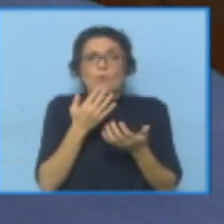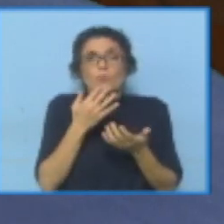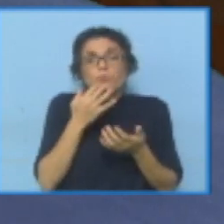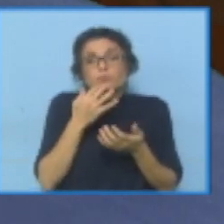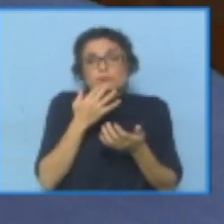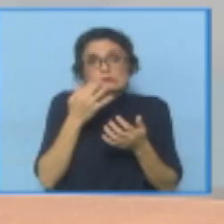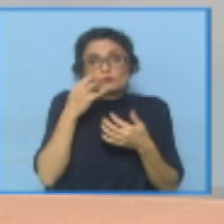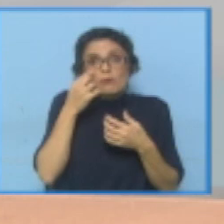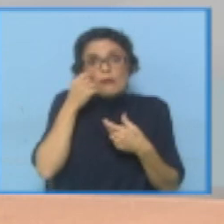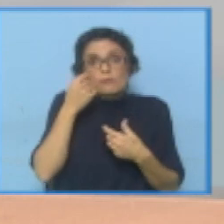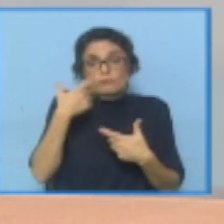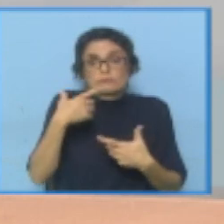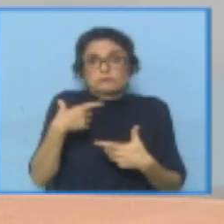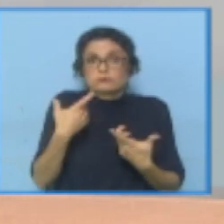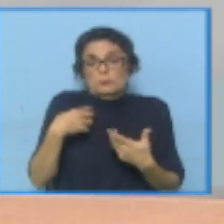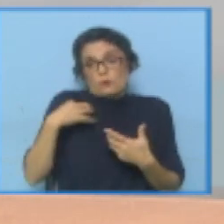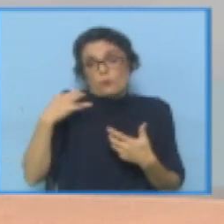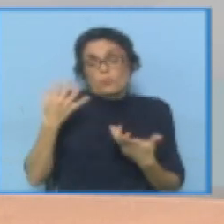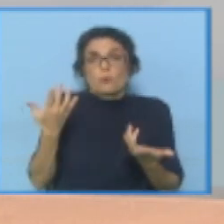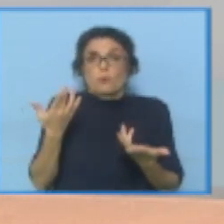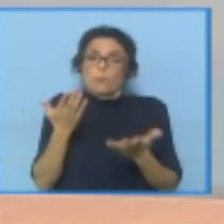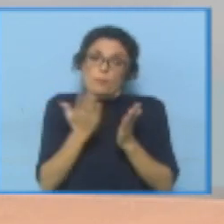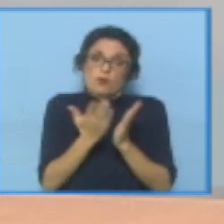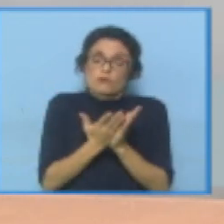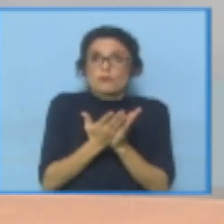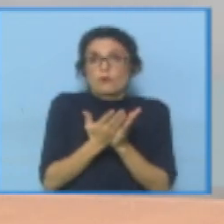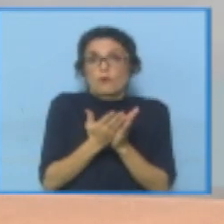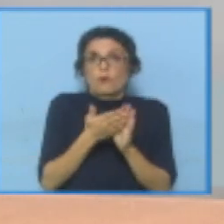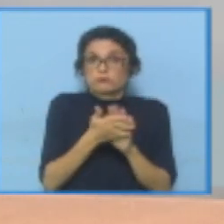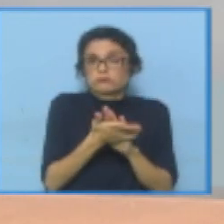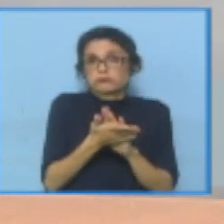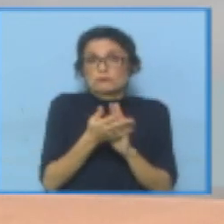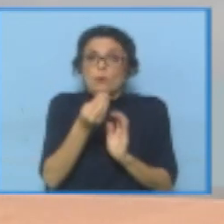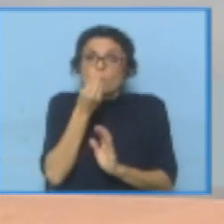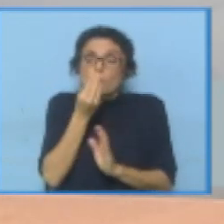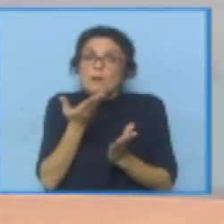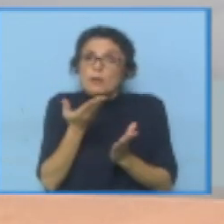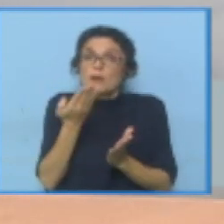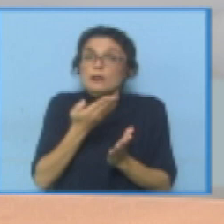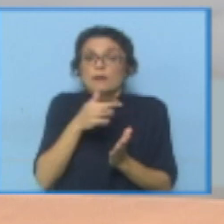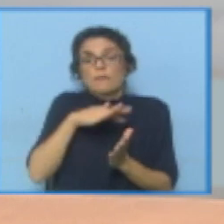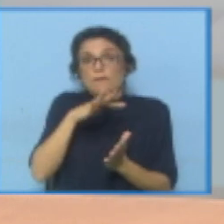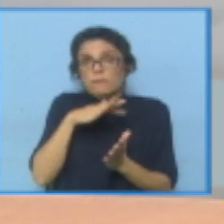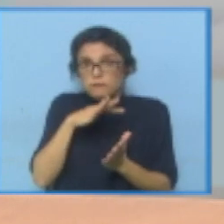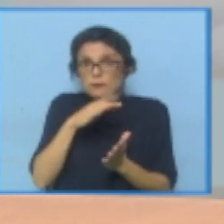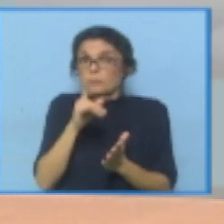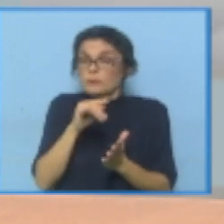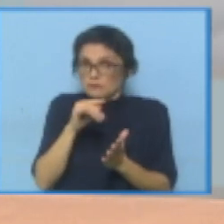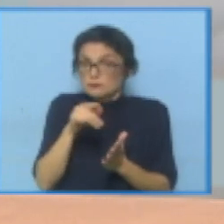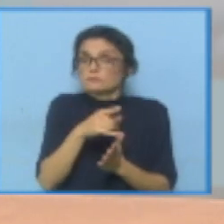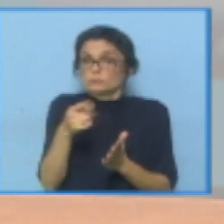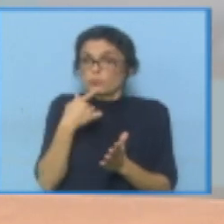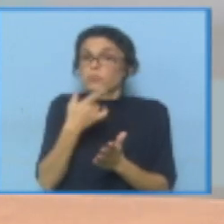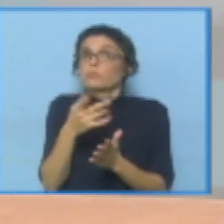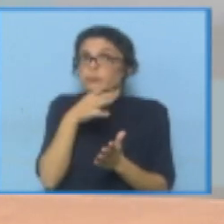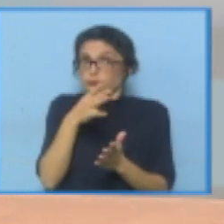básicos. Tem direito a ter uma roupa, tem direito a ir à escola, tem direito a ter comida, tem direito a ter uma família, é também muito referido e